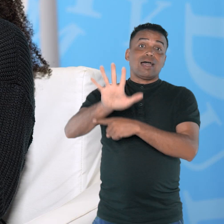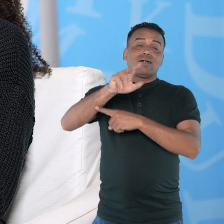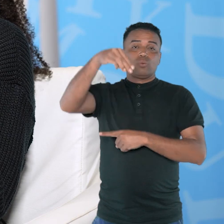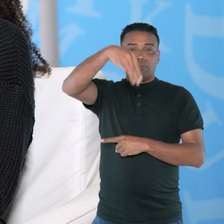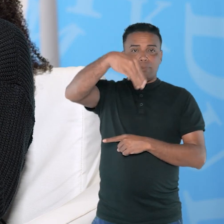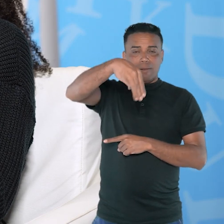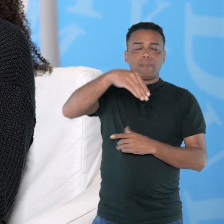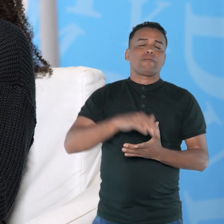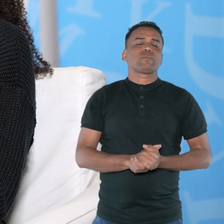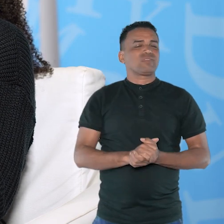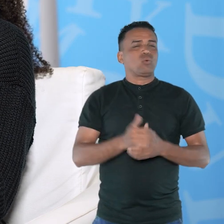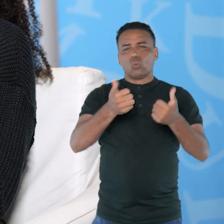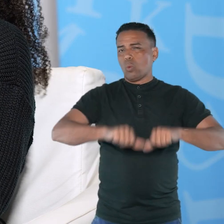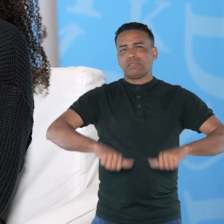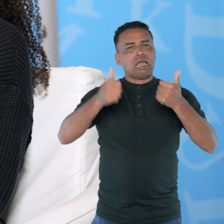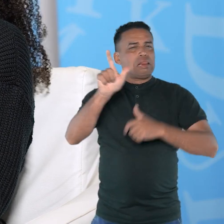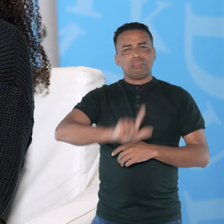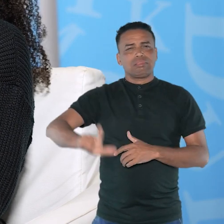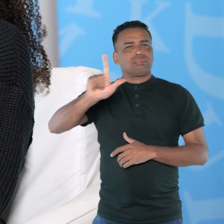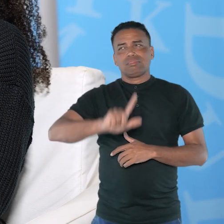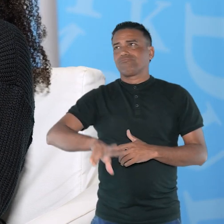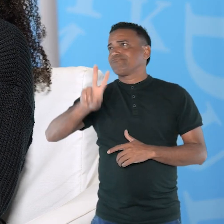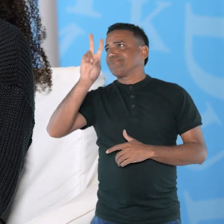qualidade literária, belíssima história sobre